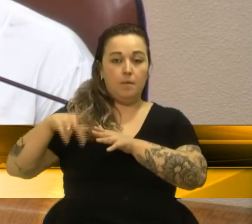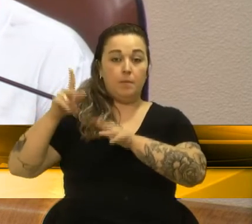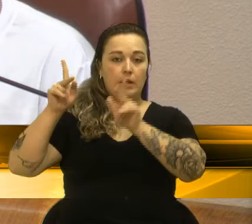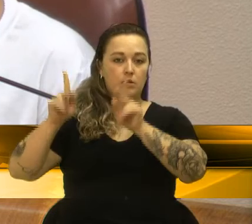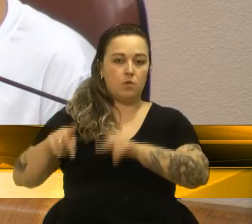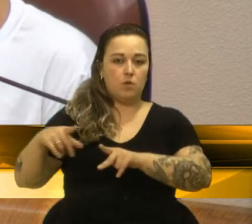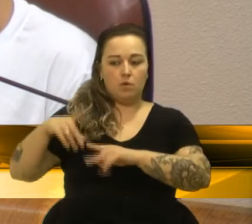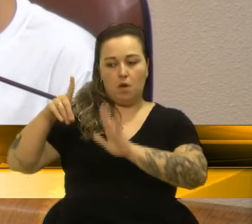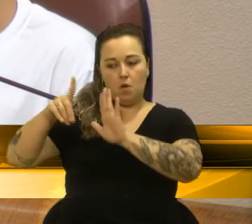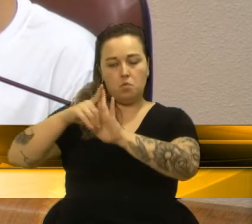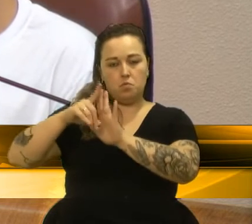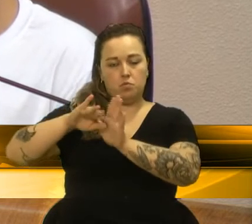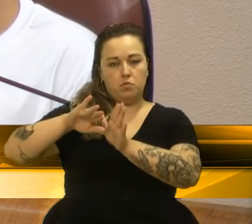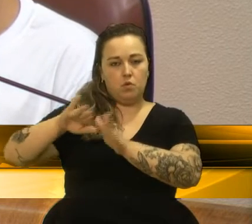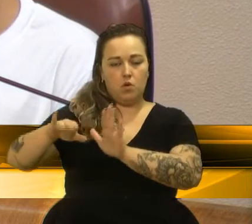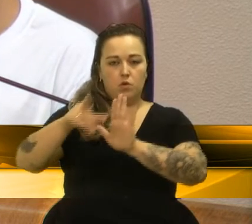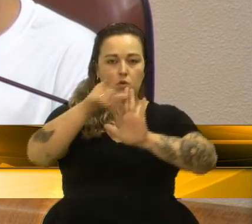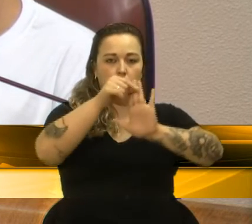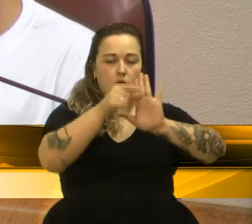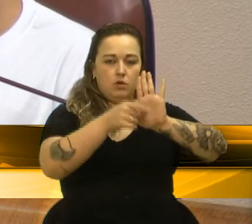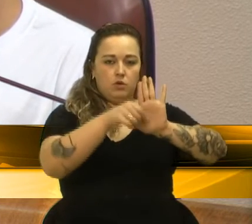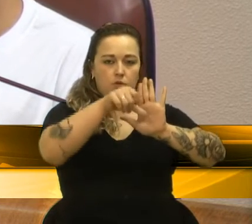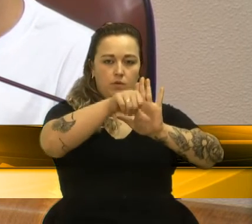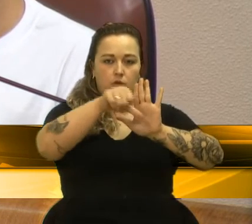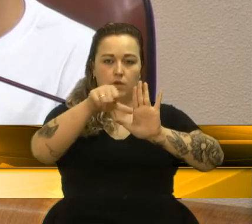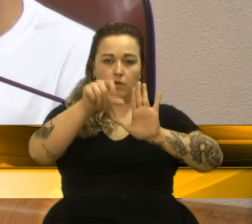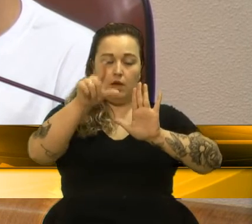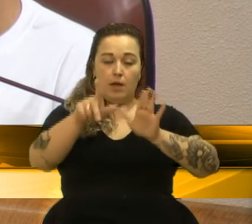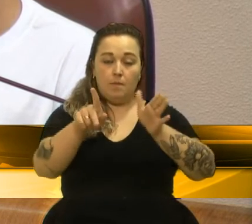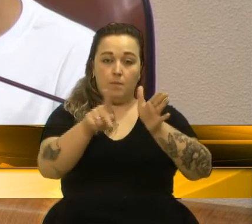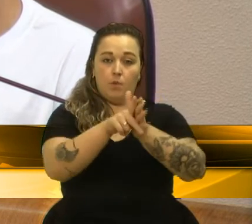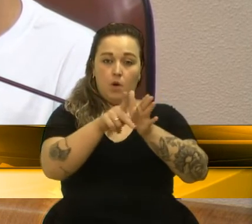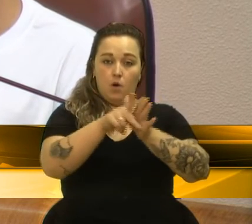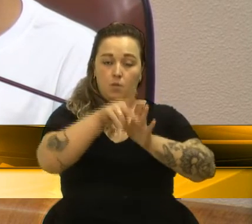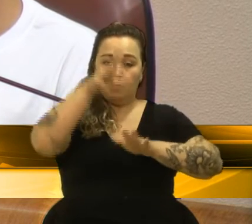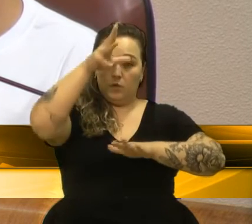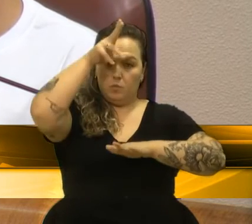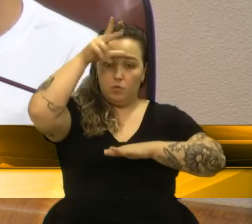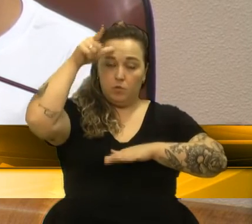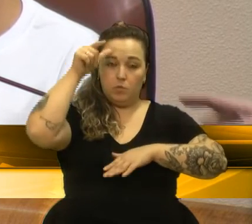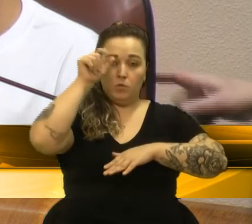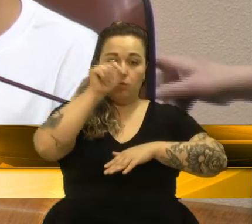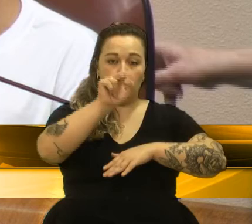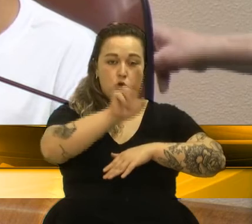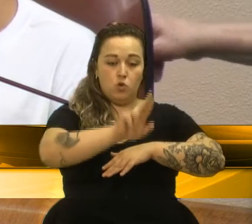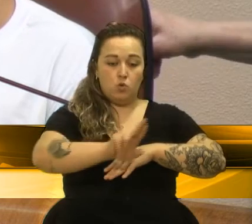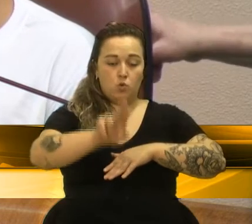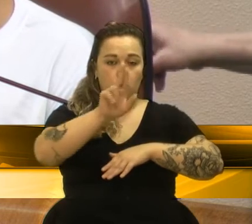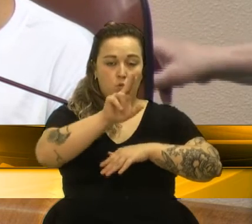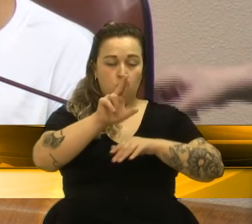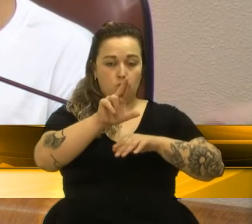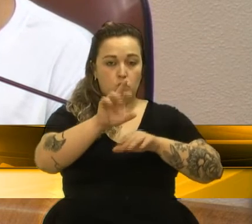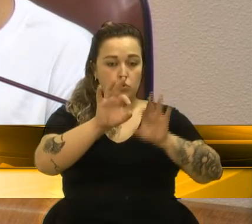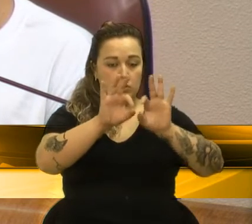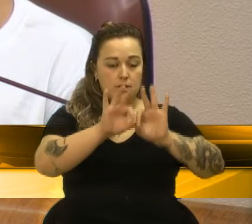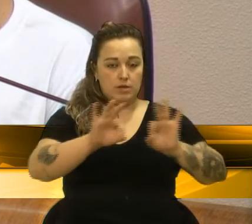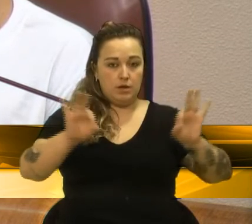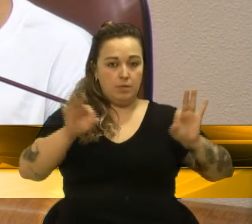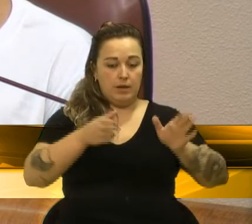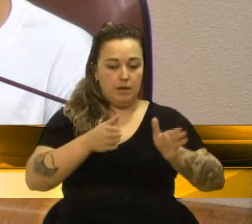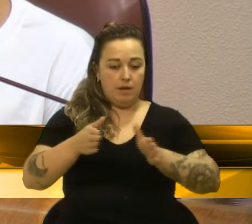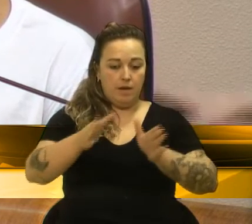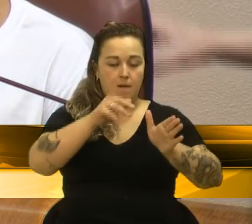pertencerem. Artigo 99, são bens públicos. 1. Os de uso comum do povo, tais como os rios,